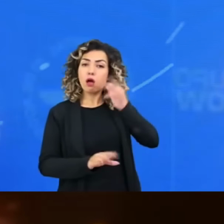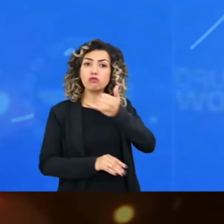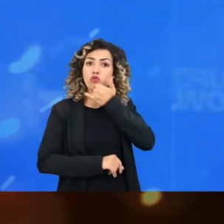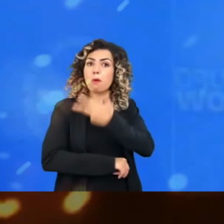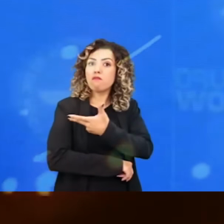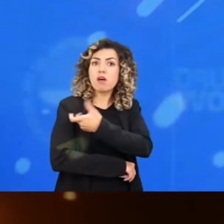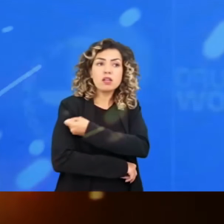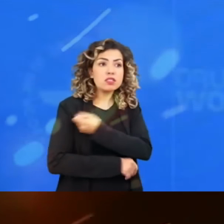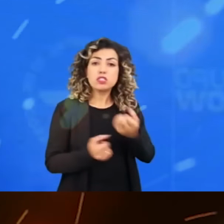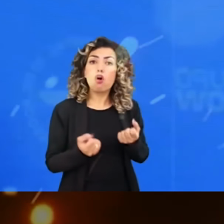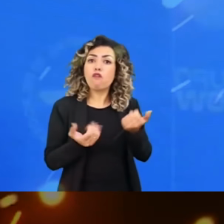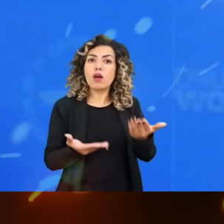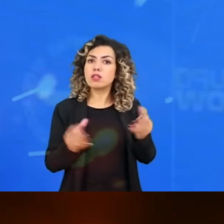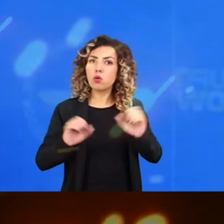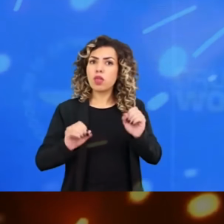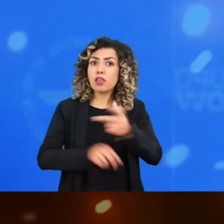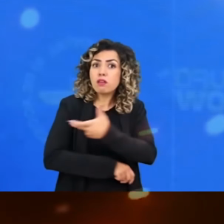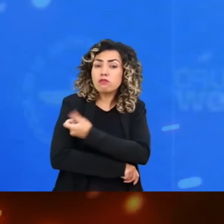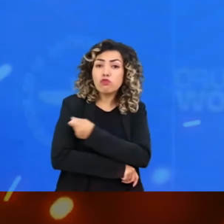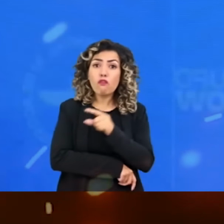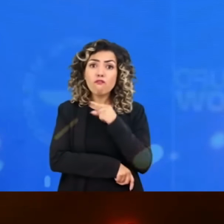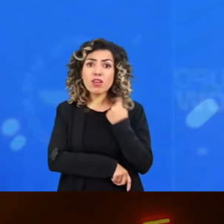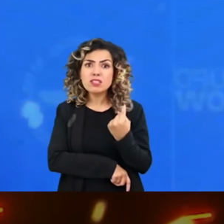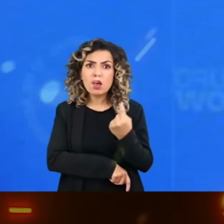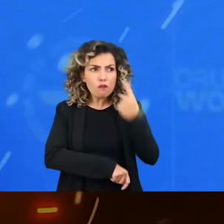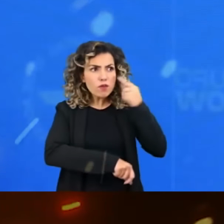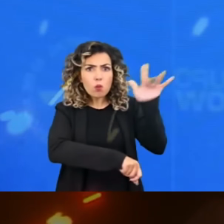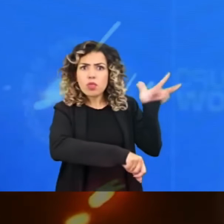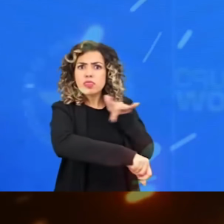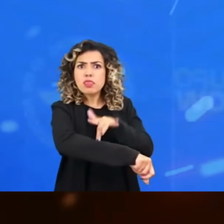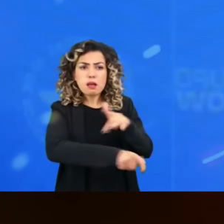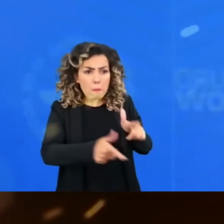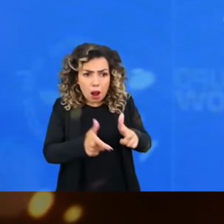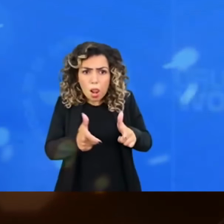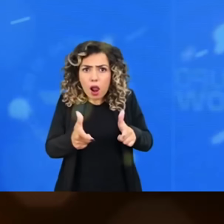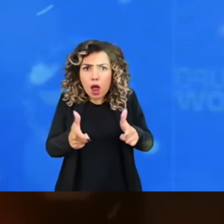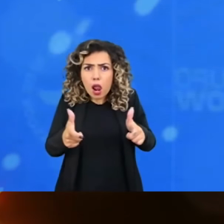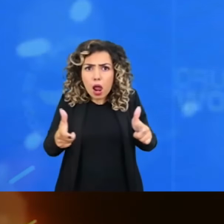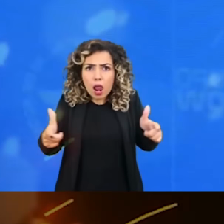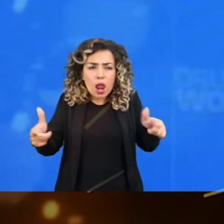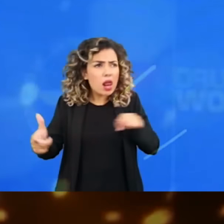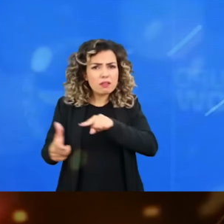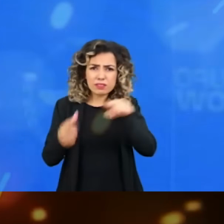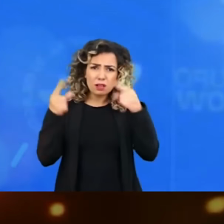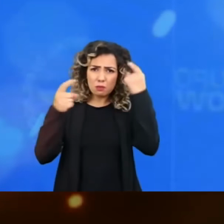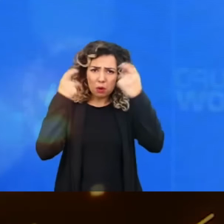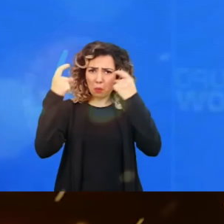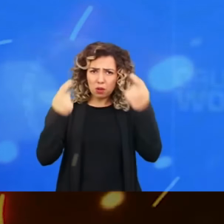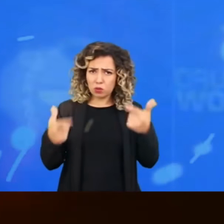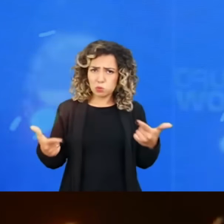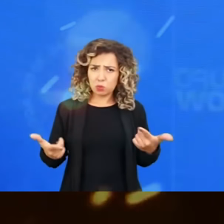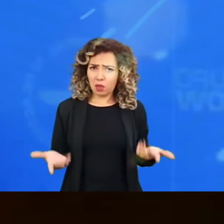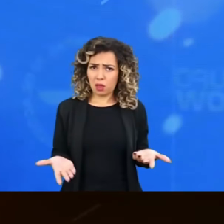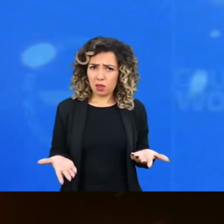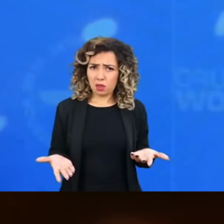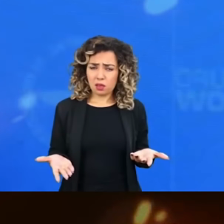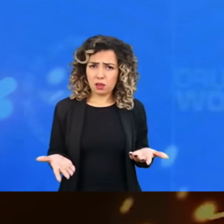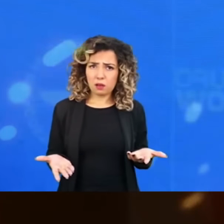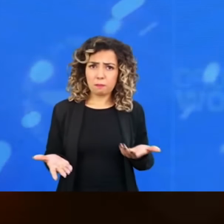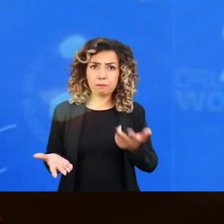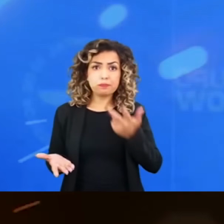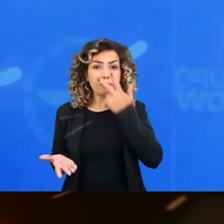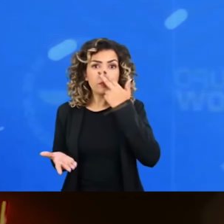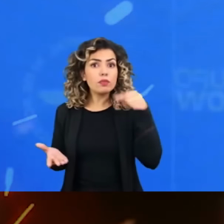acontecendo de fato né Com a dengue no Brasil parece que ninguém tá preocupado com isso também o dessa cidade deve ter matado aí 80